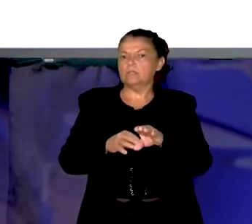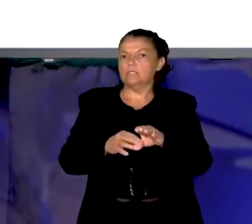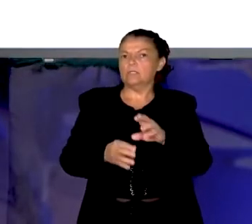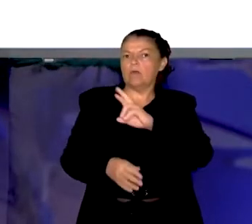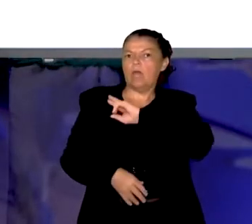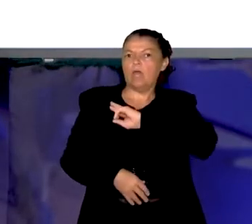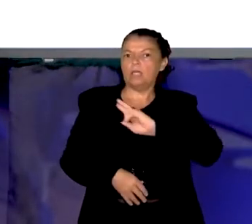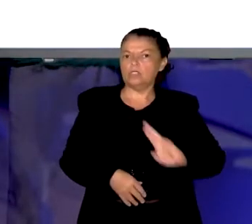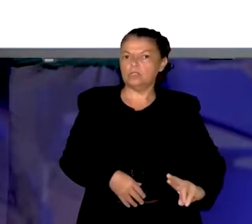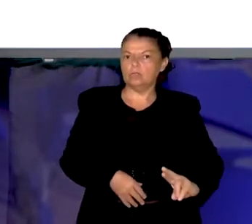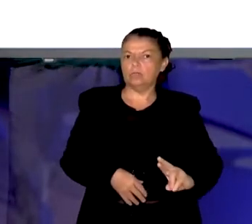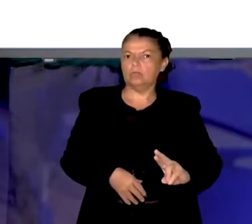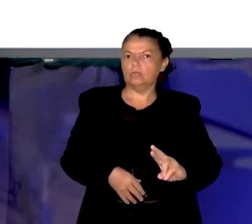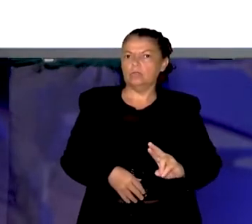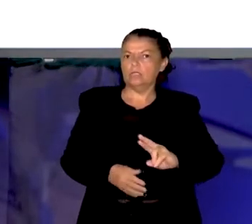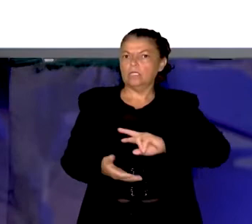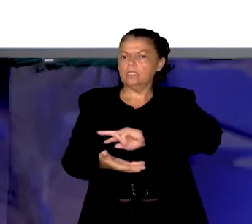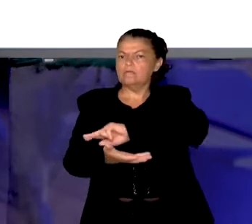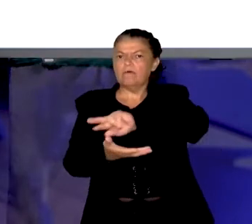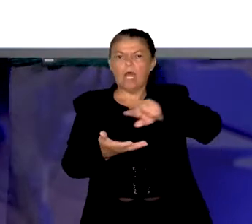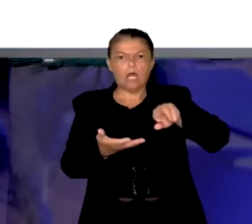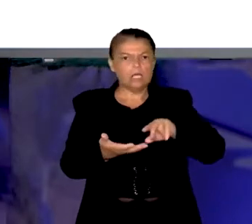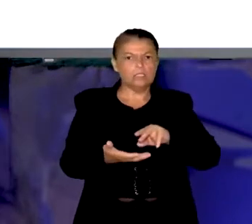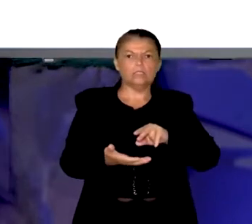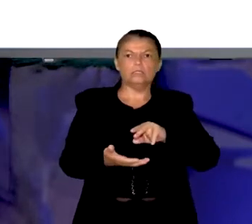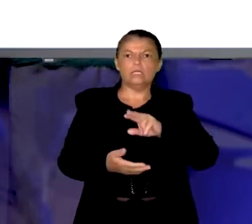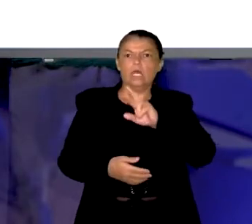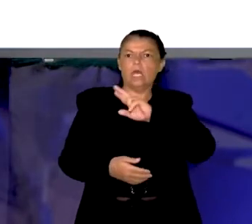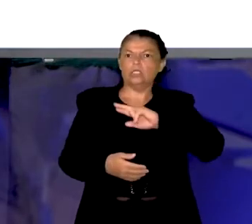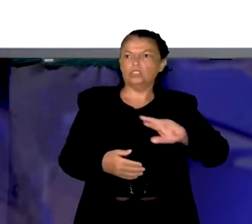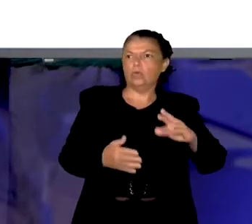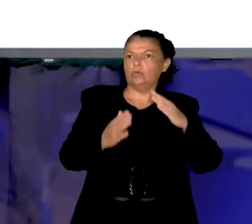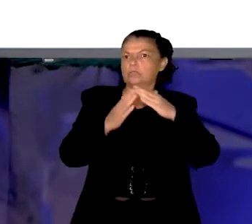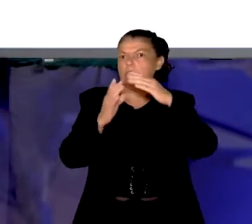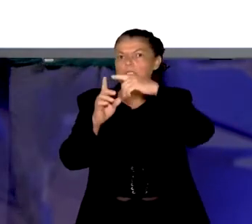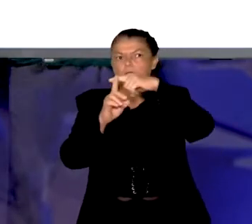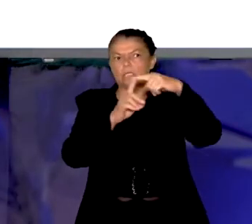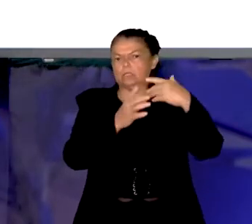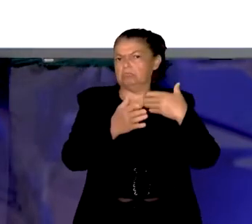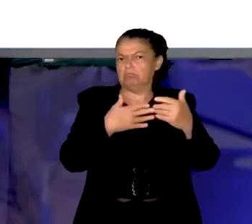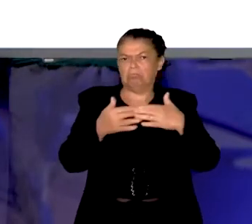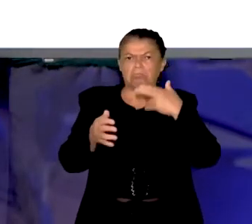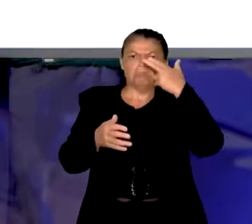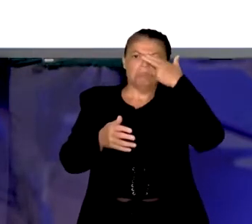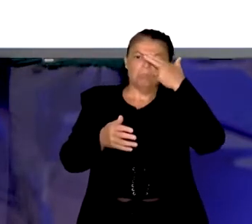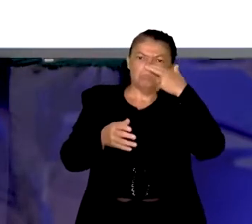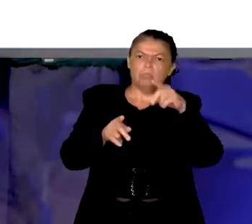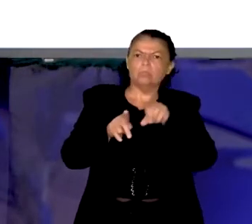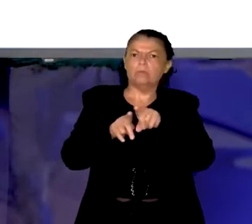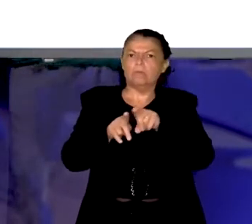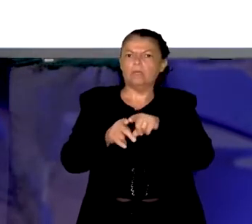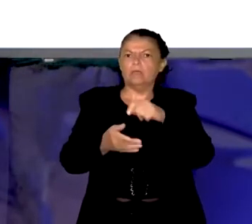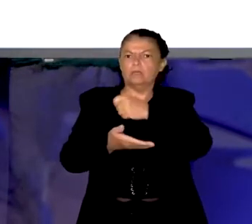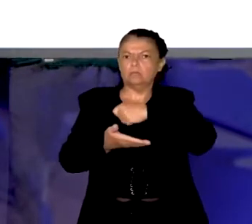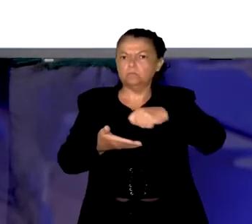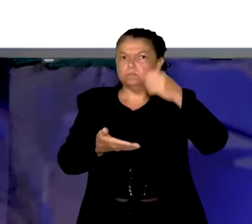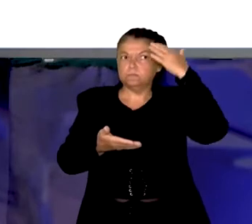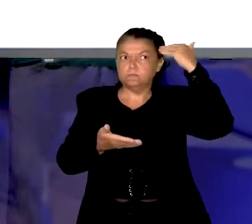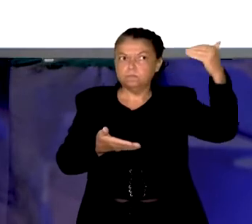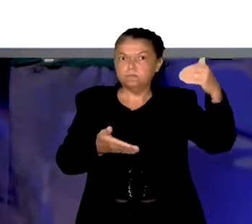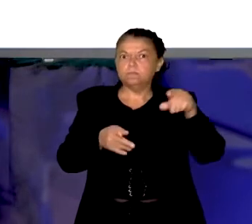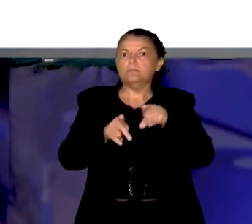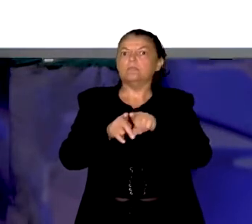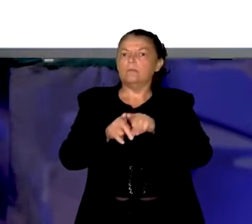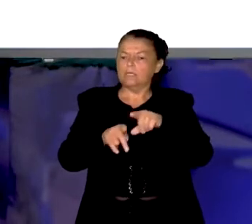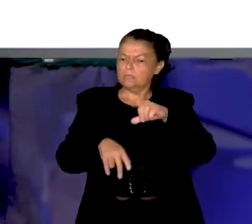religioso, que as religiões, as expressões religiosas, também as filosofias de vida, todas